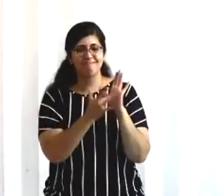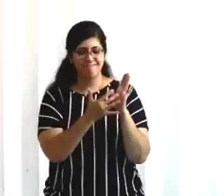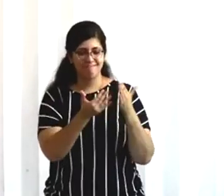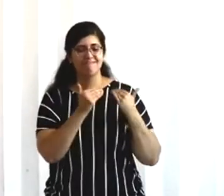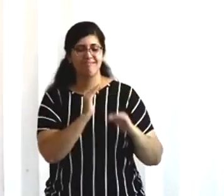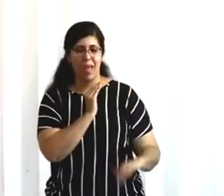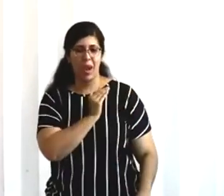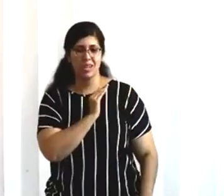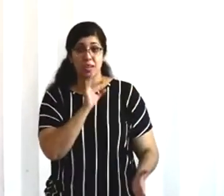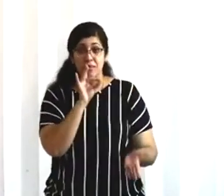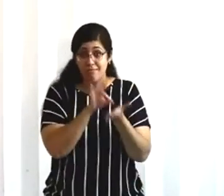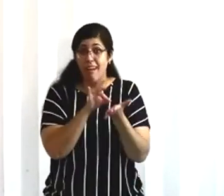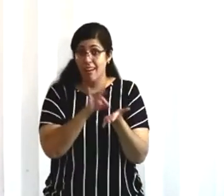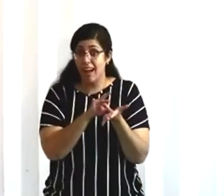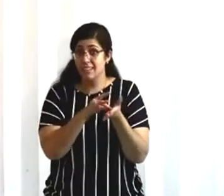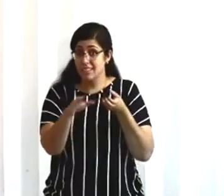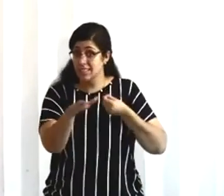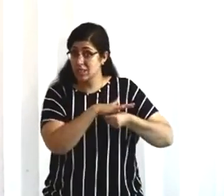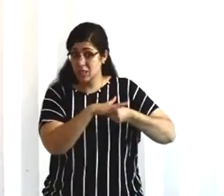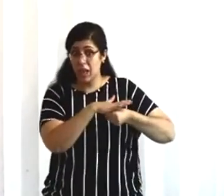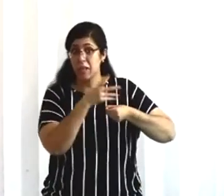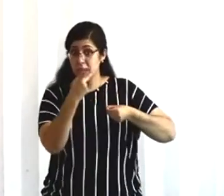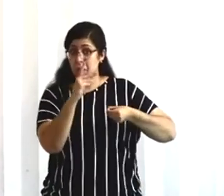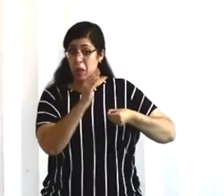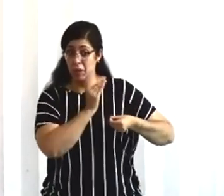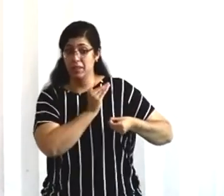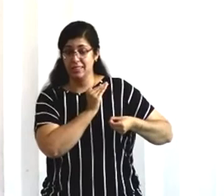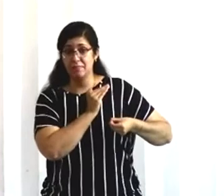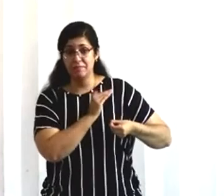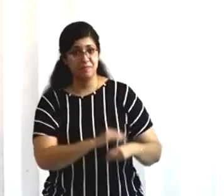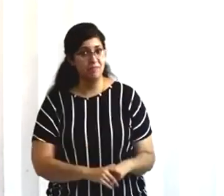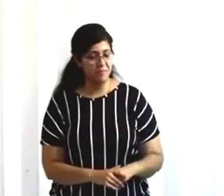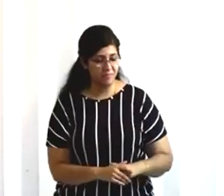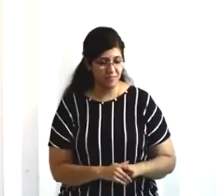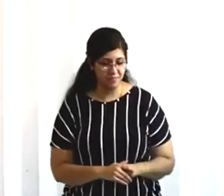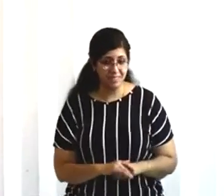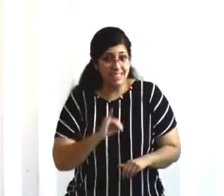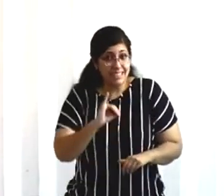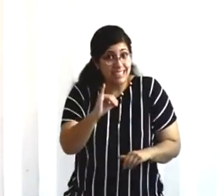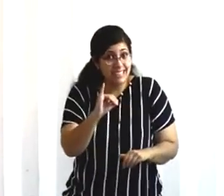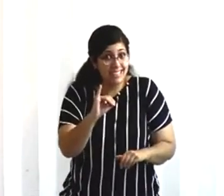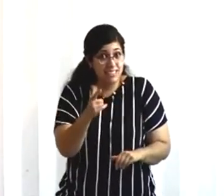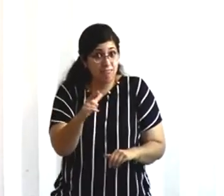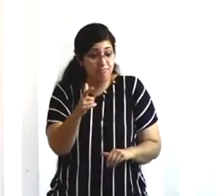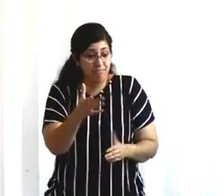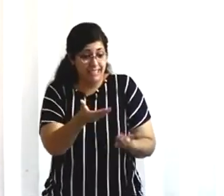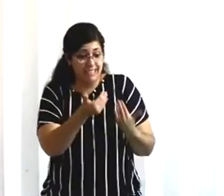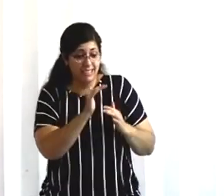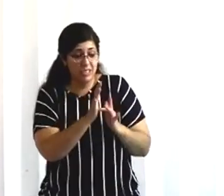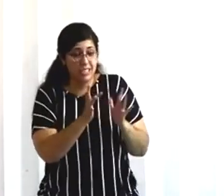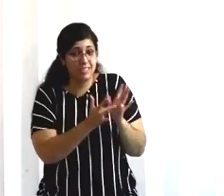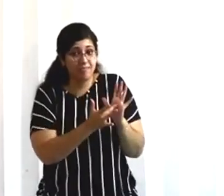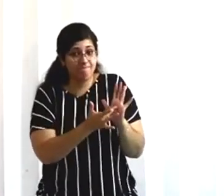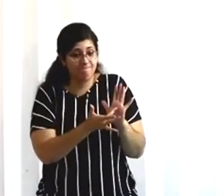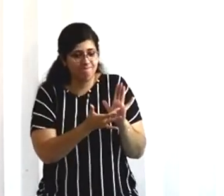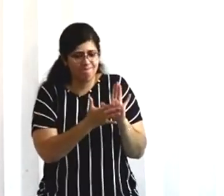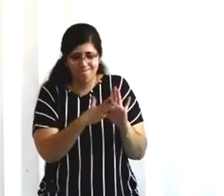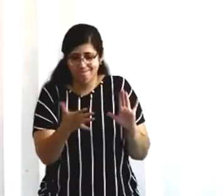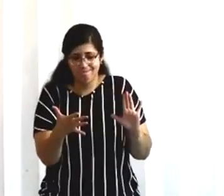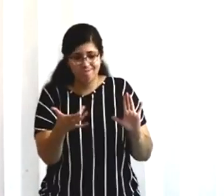estiver preenchendo por completo o meu coração. Senão, não